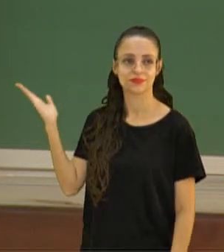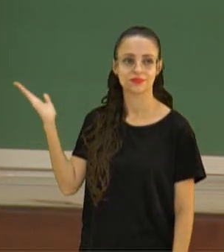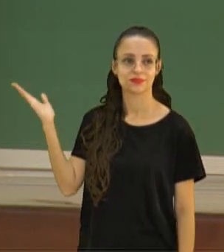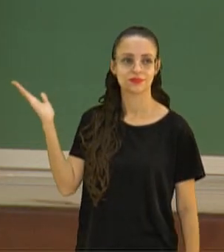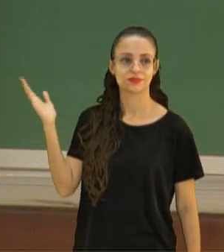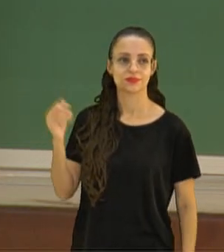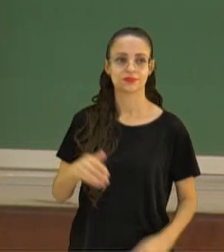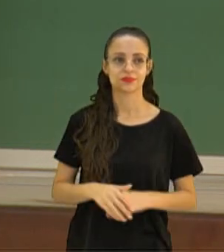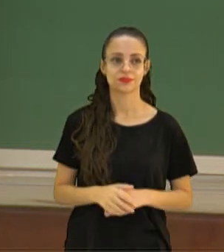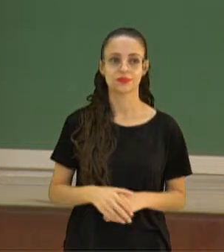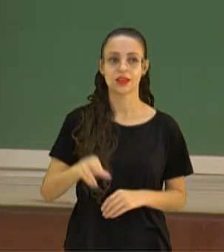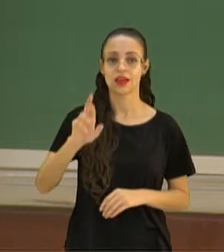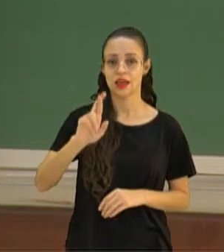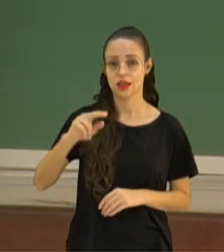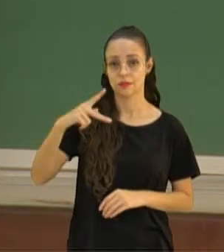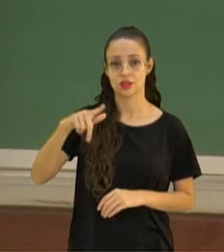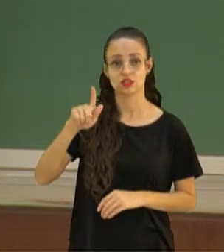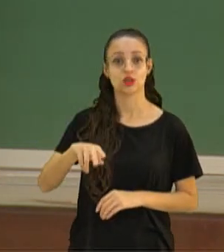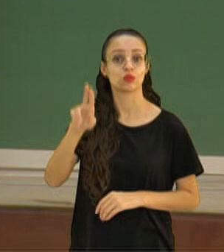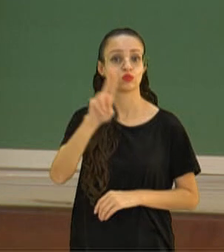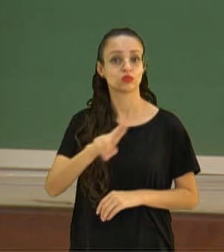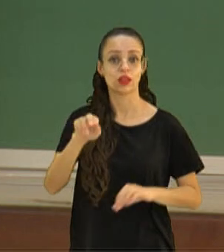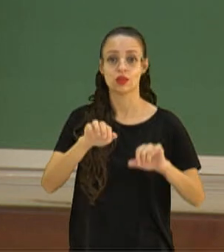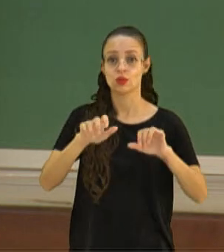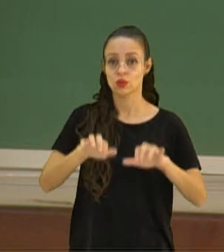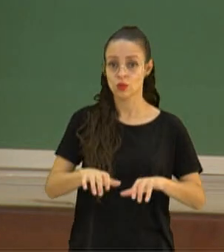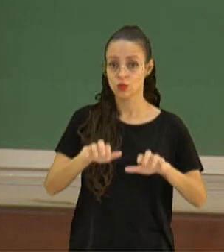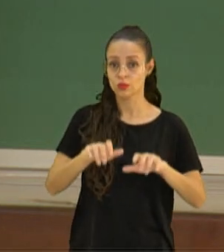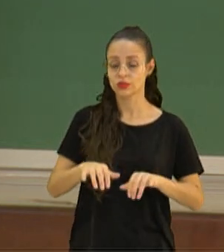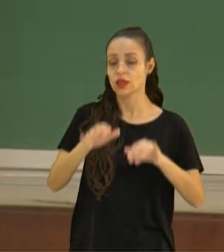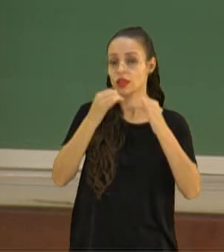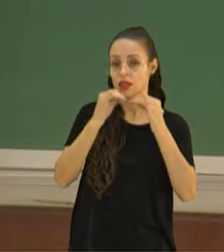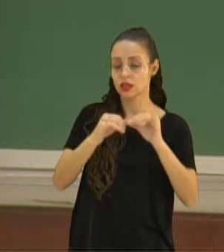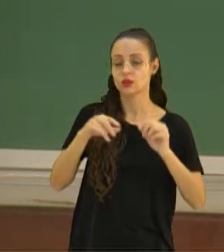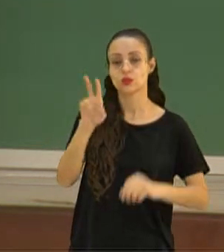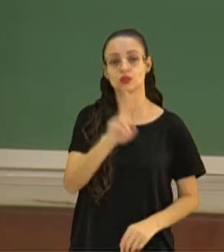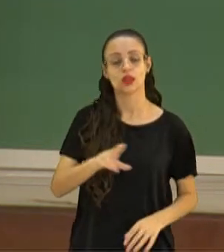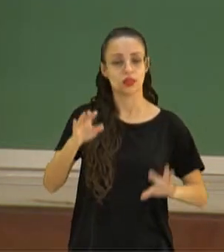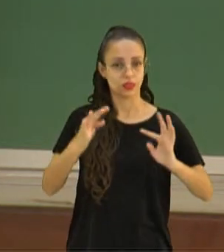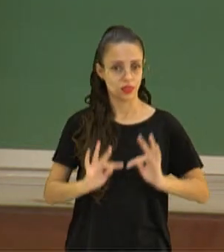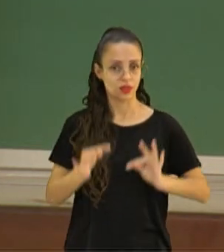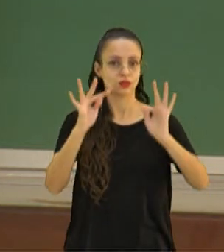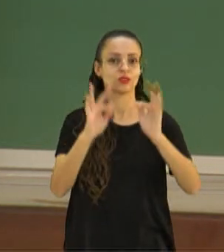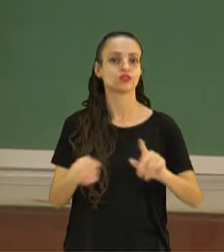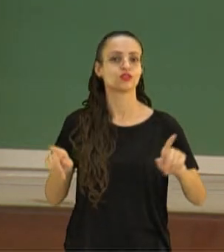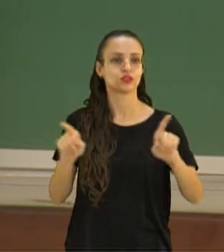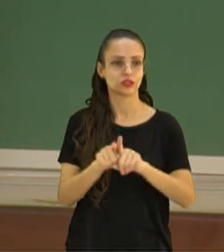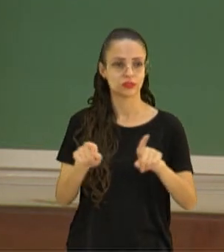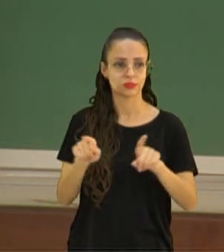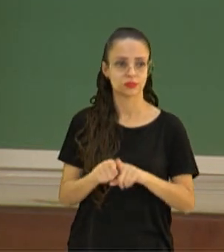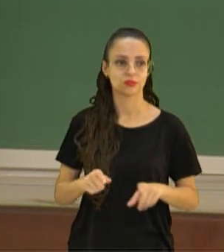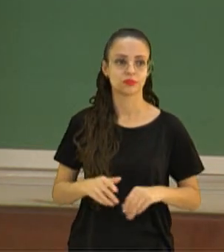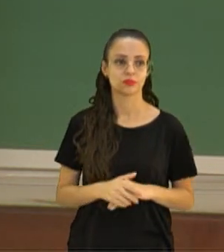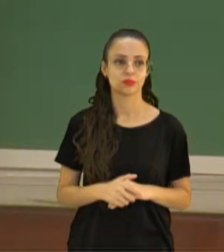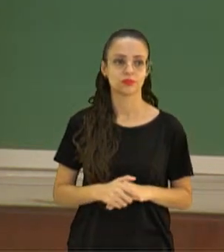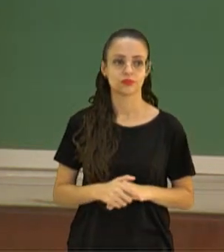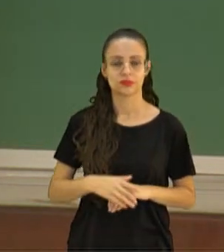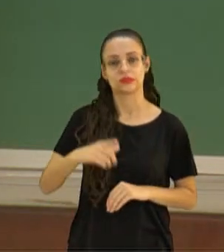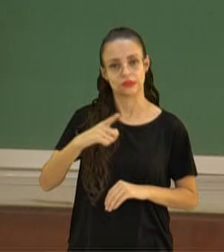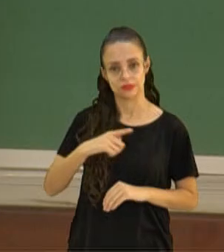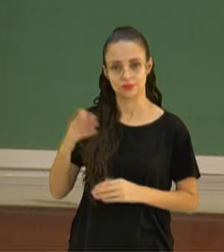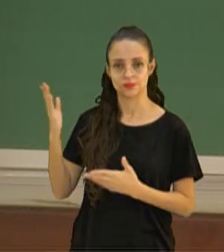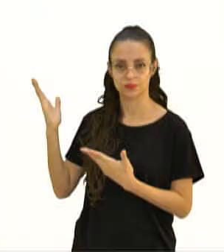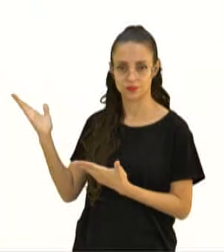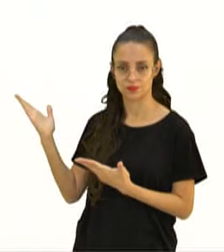é um RPG utilizado de sistema eletrônico, né? Então utiliza-se de tecnologias também para se jogar RPG. Então aqui tem uma